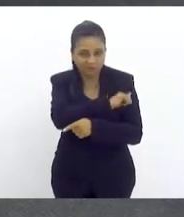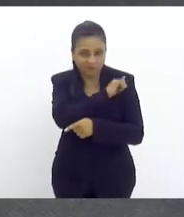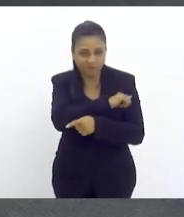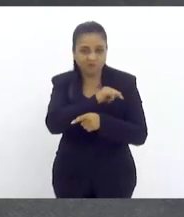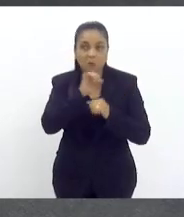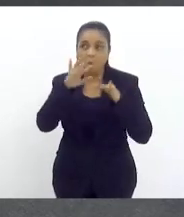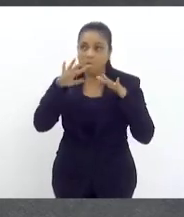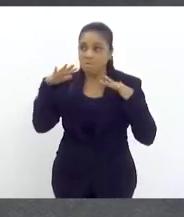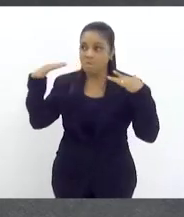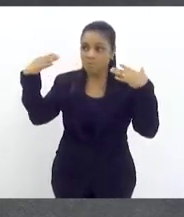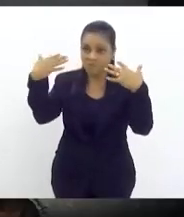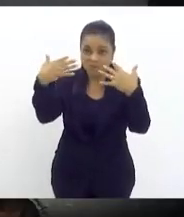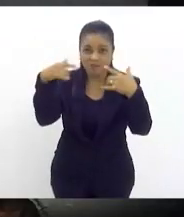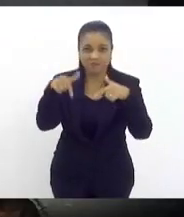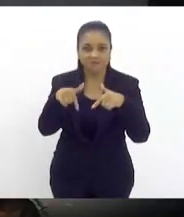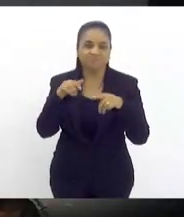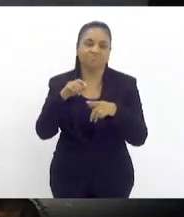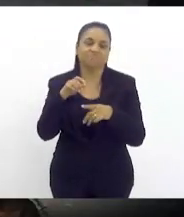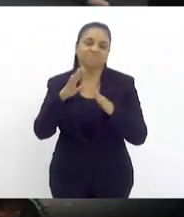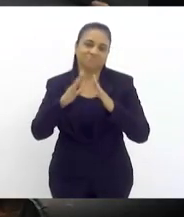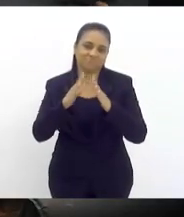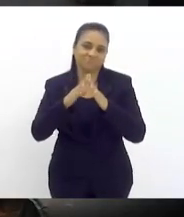espaço Almerinda Gama.